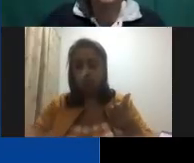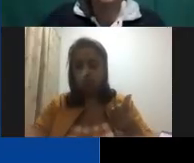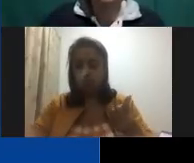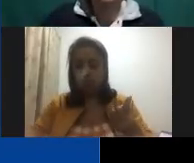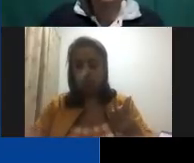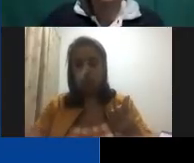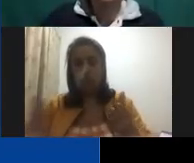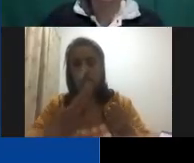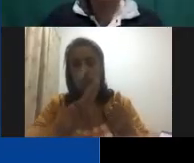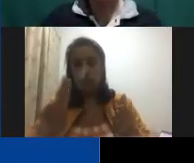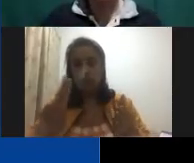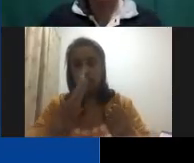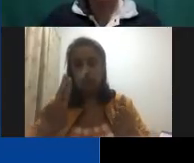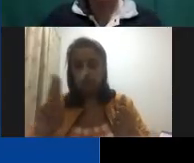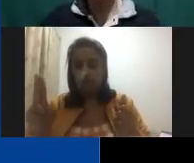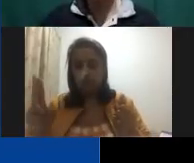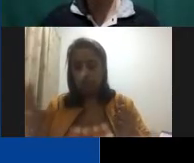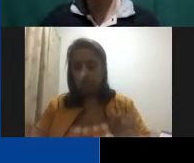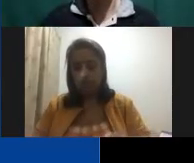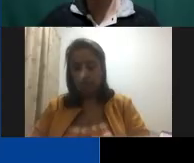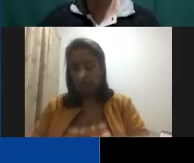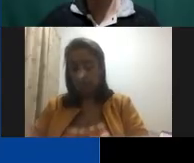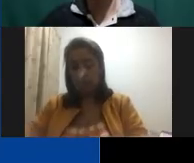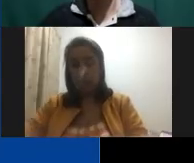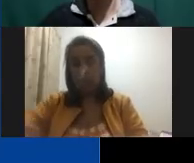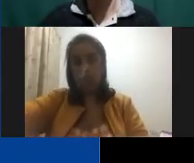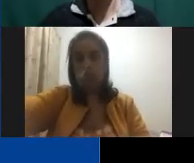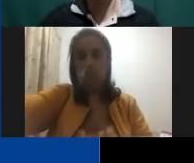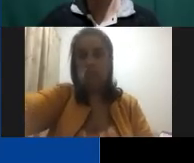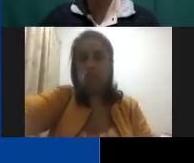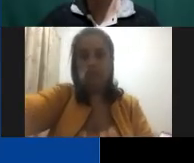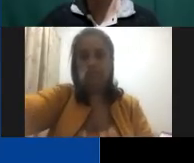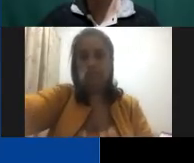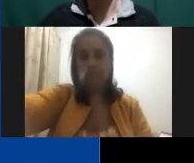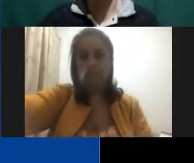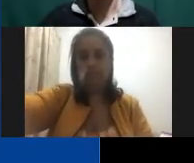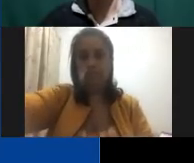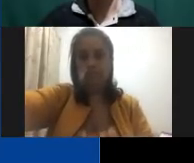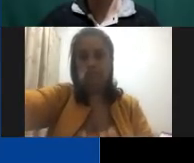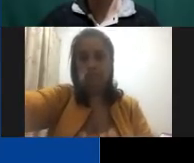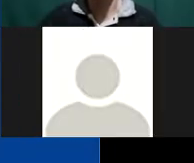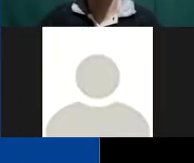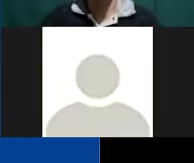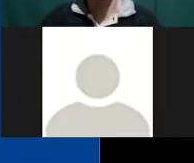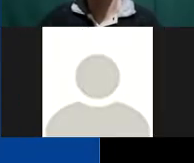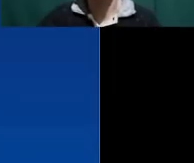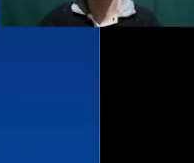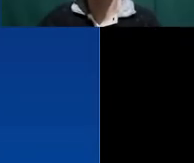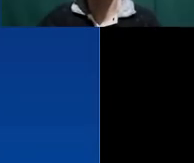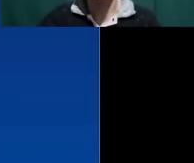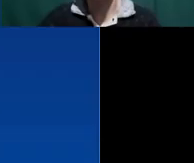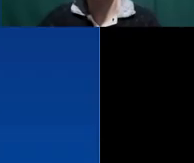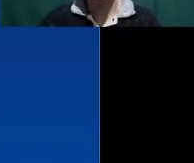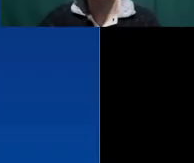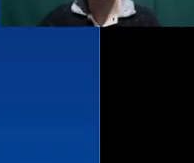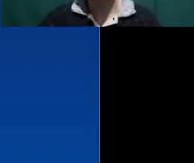esternocleidomastoideo e o trapézio. E aqui a camada mais profunda de músculos, que seriam os